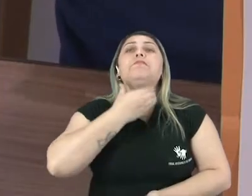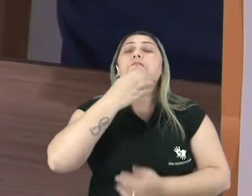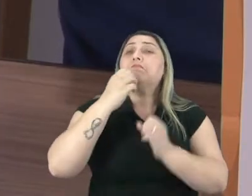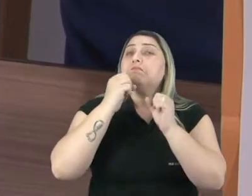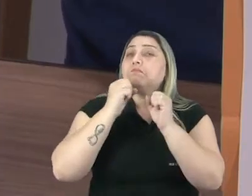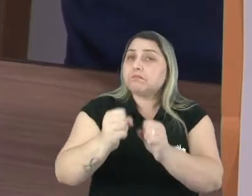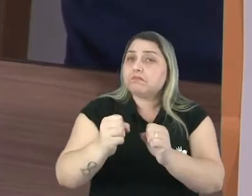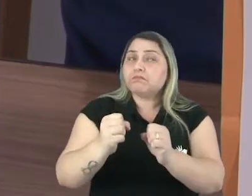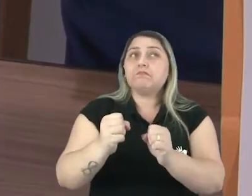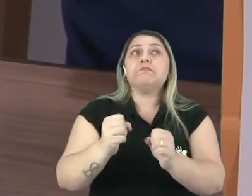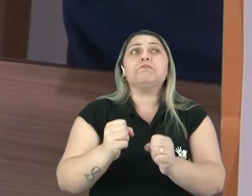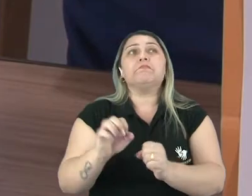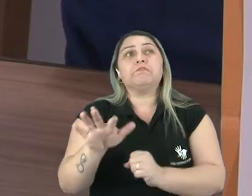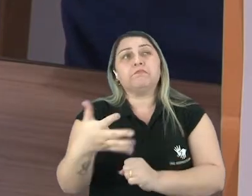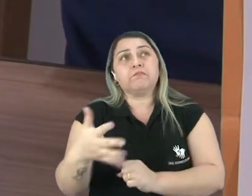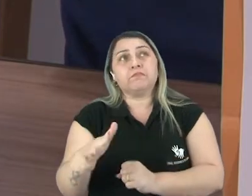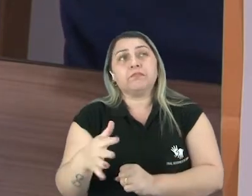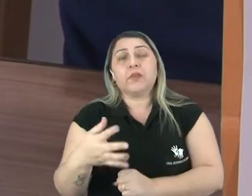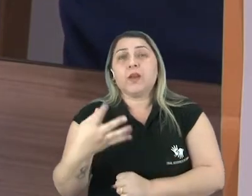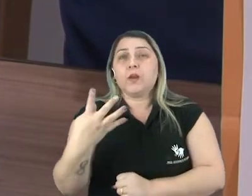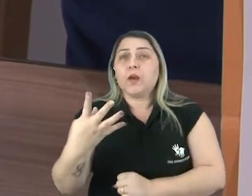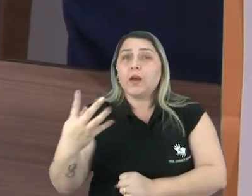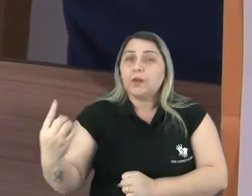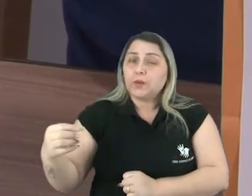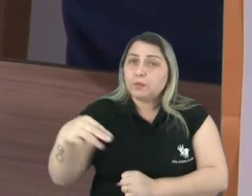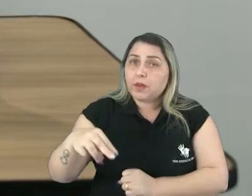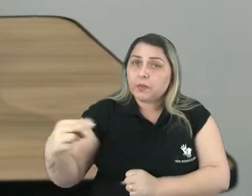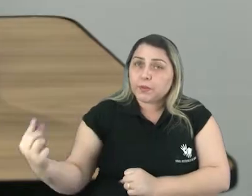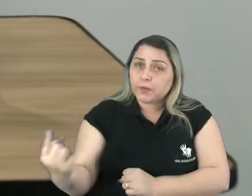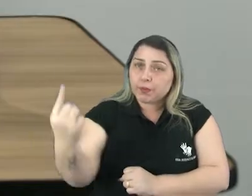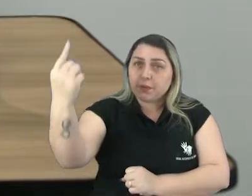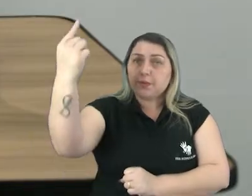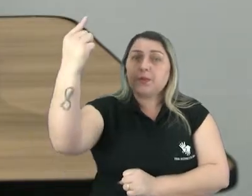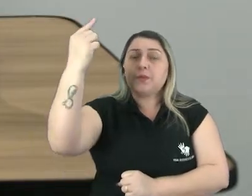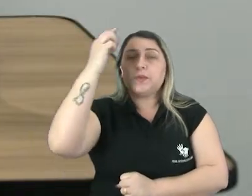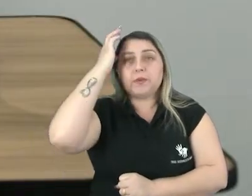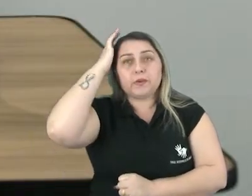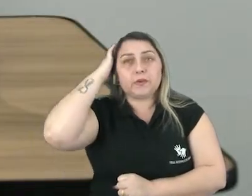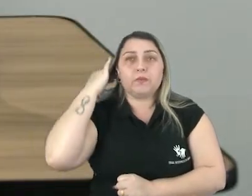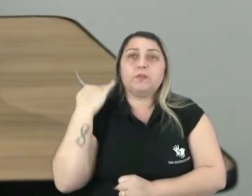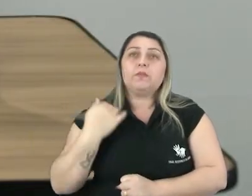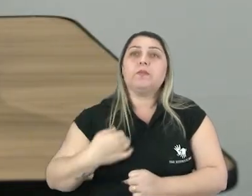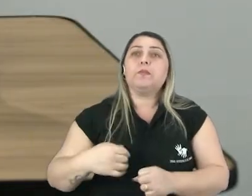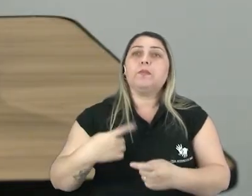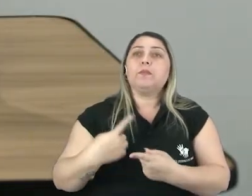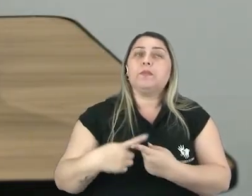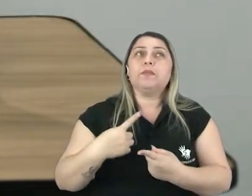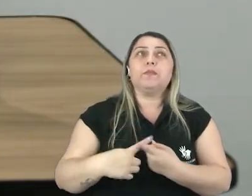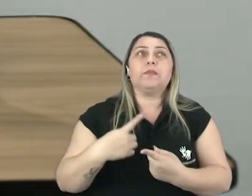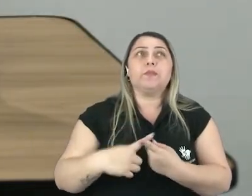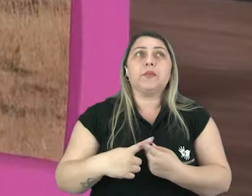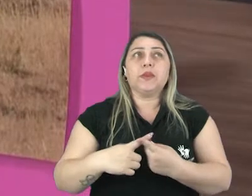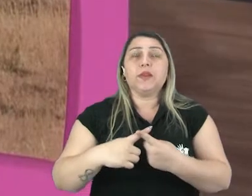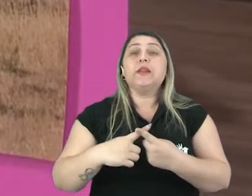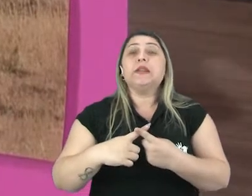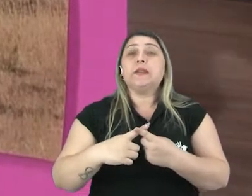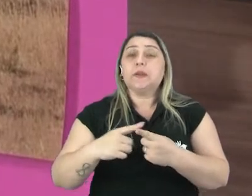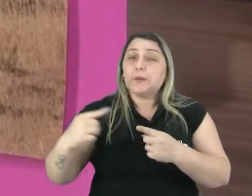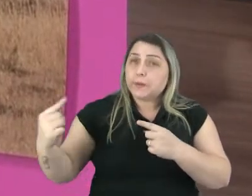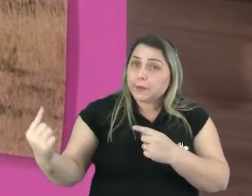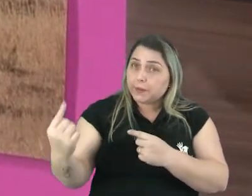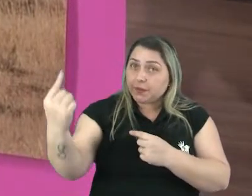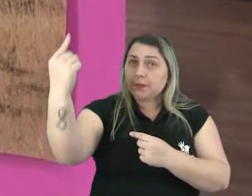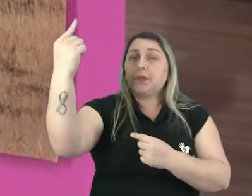pode atingir, em média, 4 metros de altura. Por ser desse tamanho